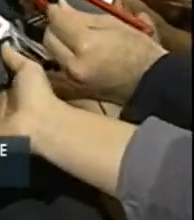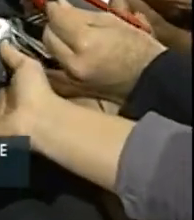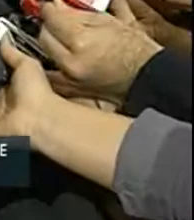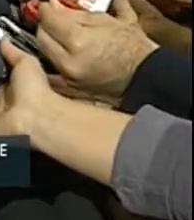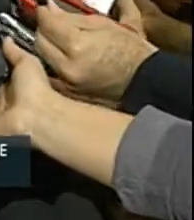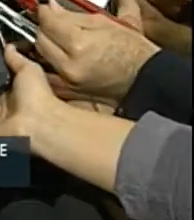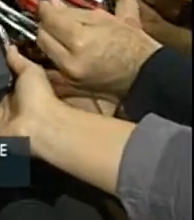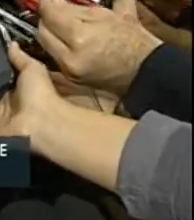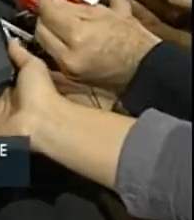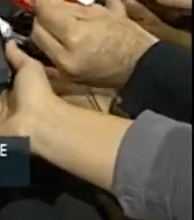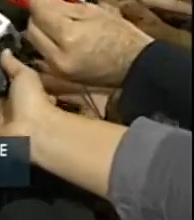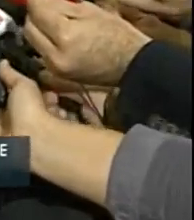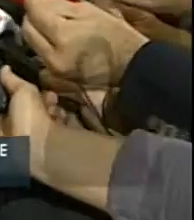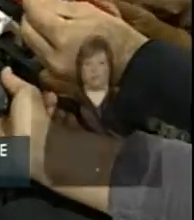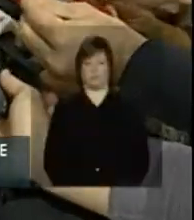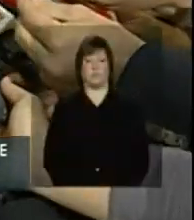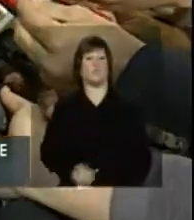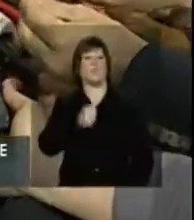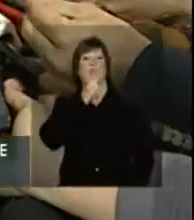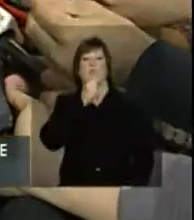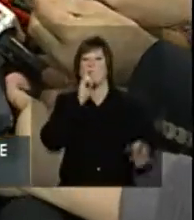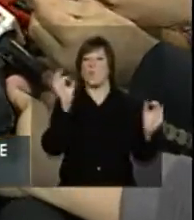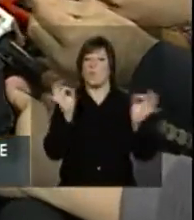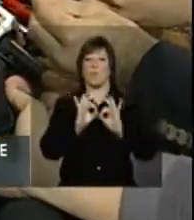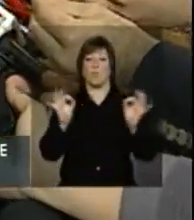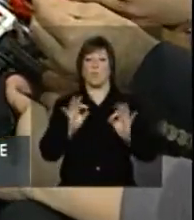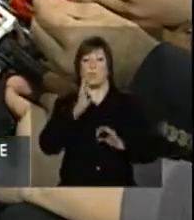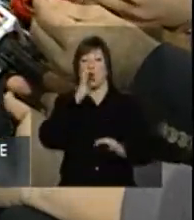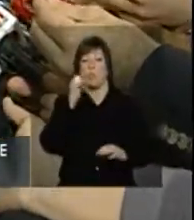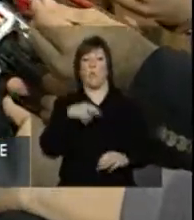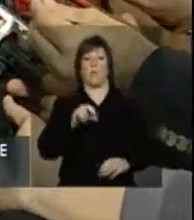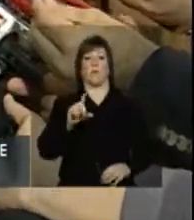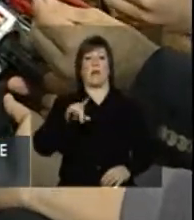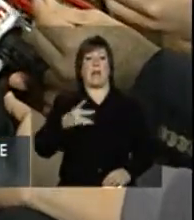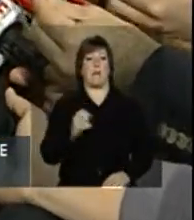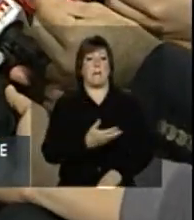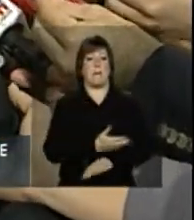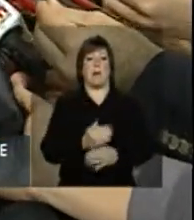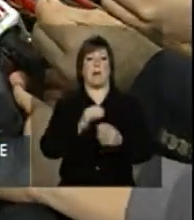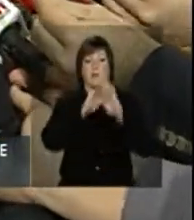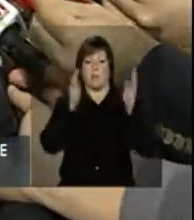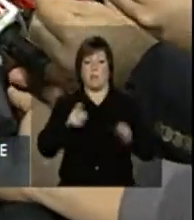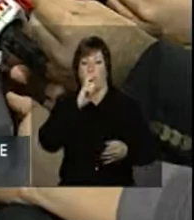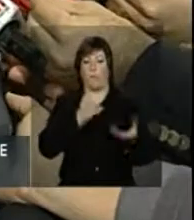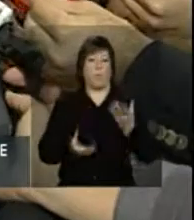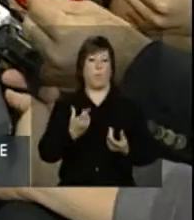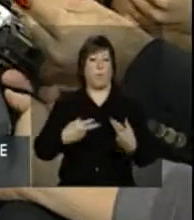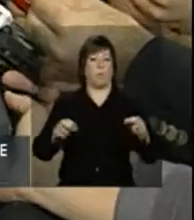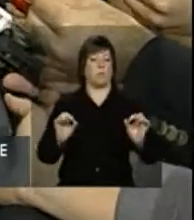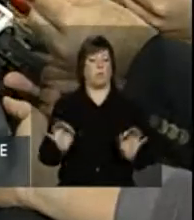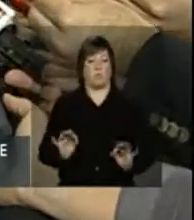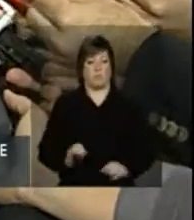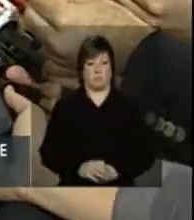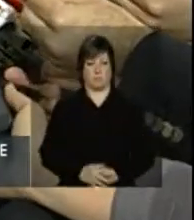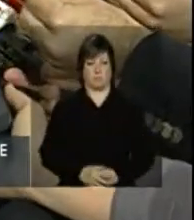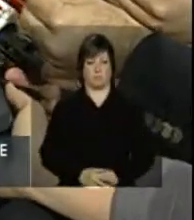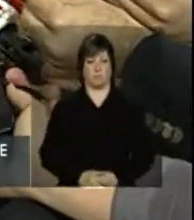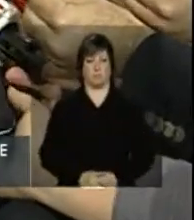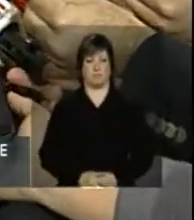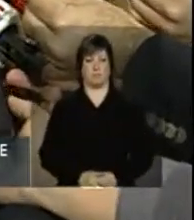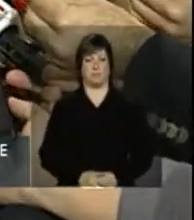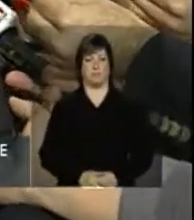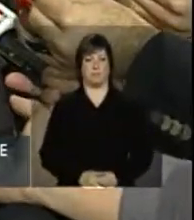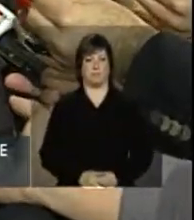Pois é. Não tem nenhuma novidade em relação ao IPI de linha branca hoje. Ministro, qual é o impacto no PIB dessas medidas anunciadas